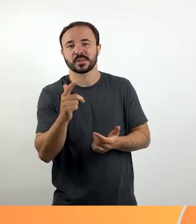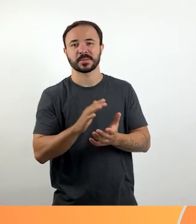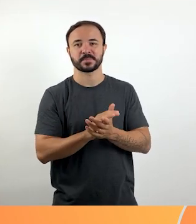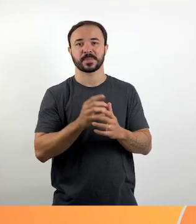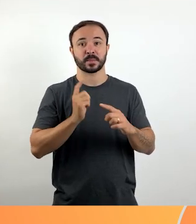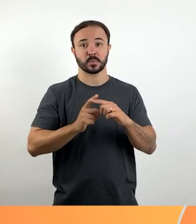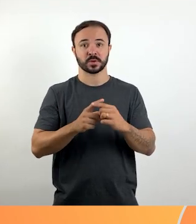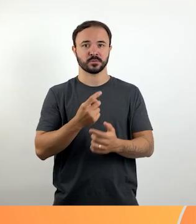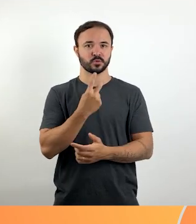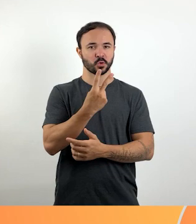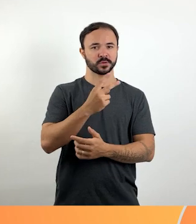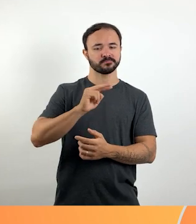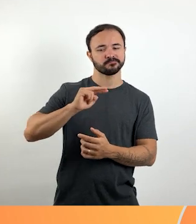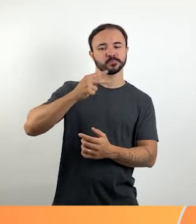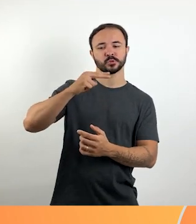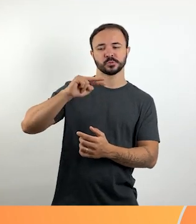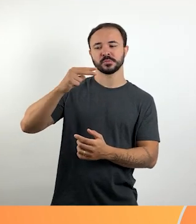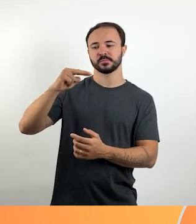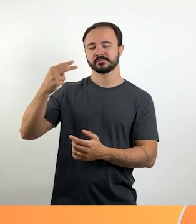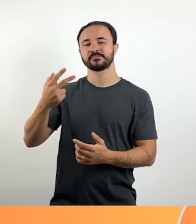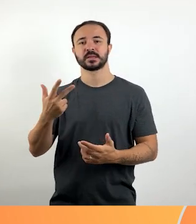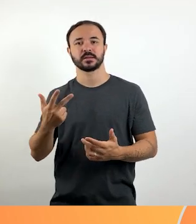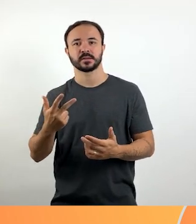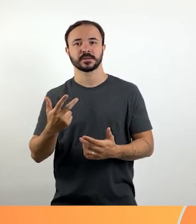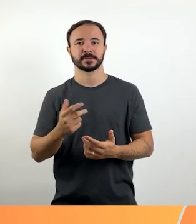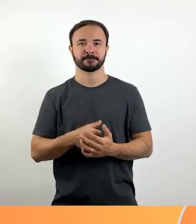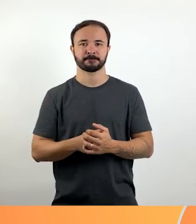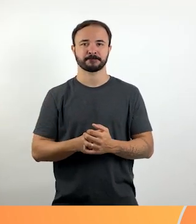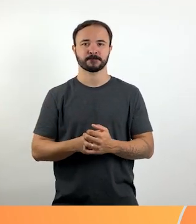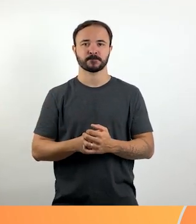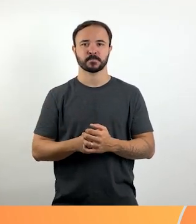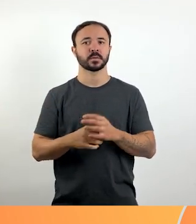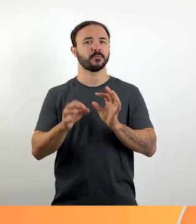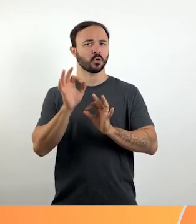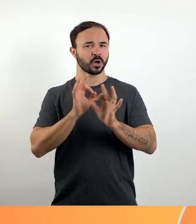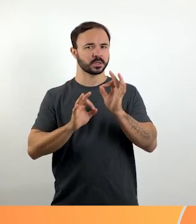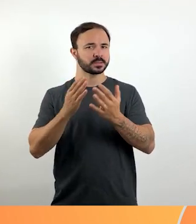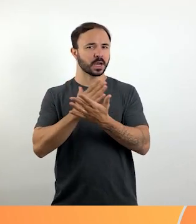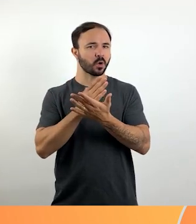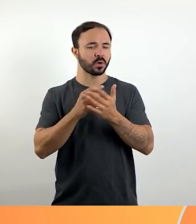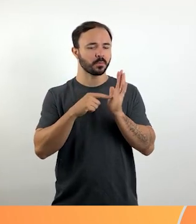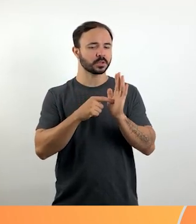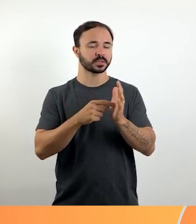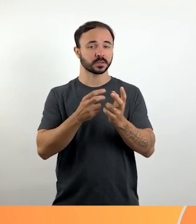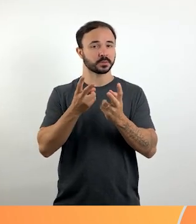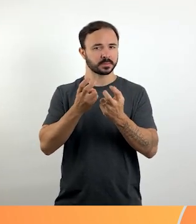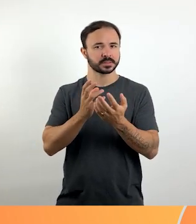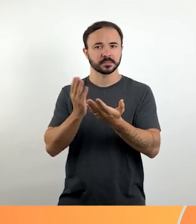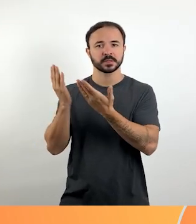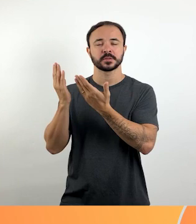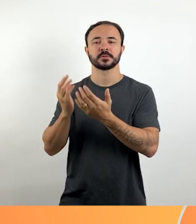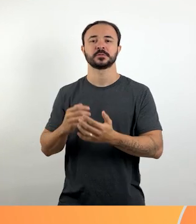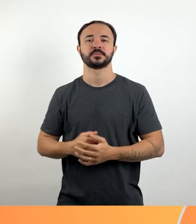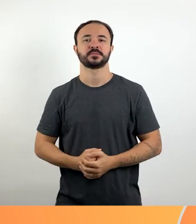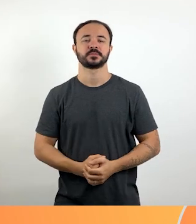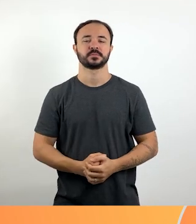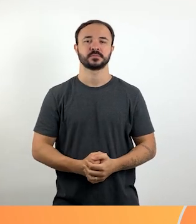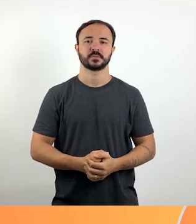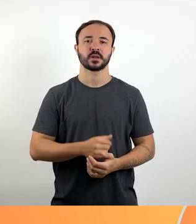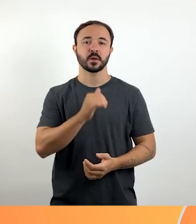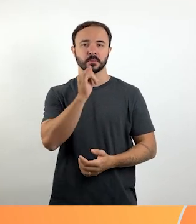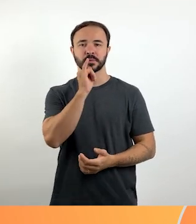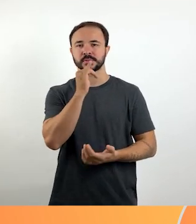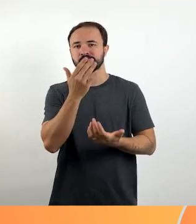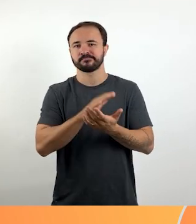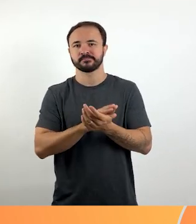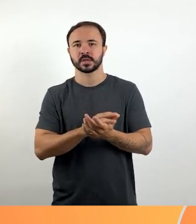que vamos até colocar aqui algumas fatorações que vai ser algumas potências que vão ser úteis. Por exemplo, 2